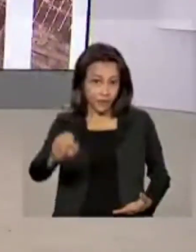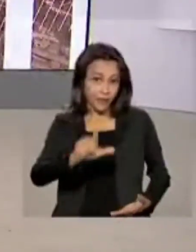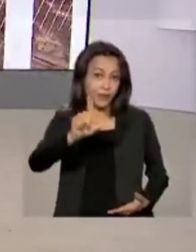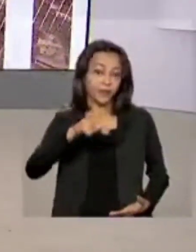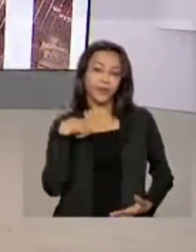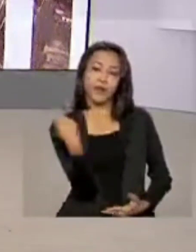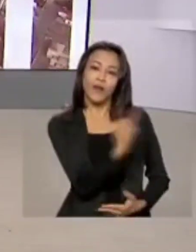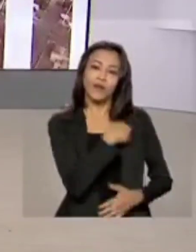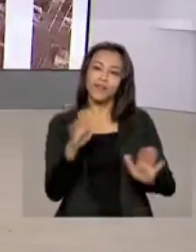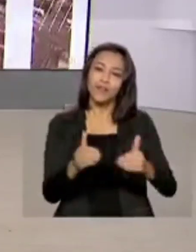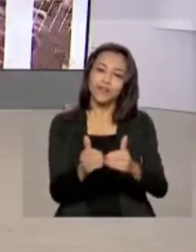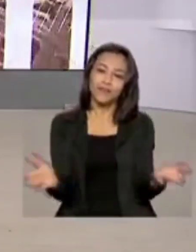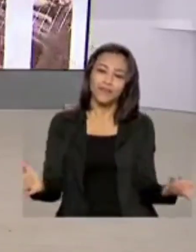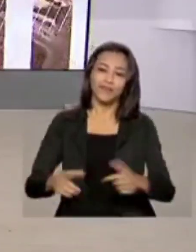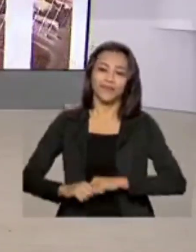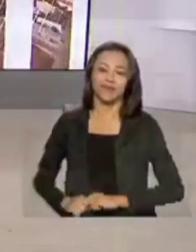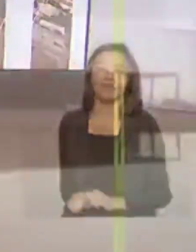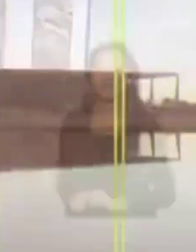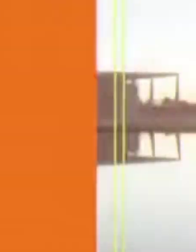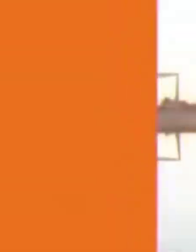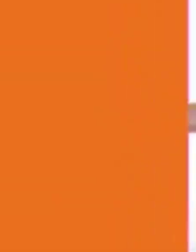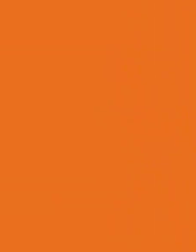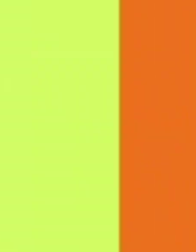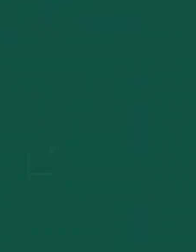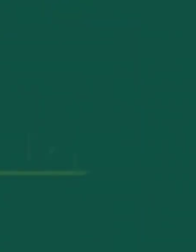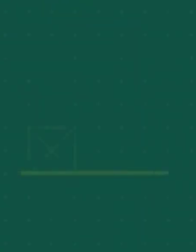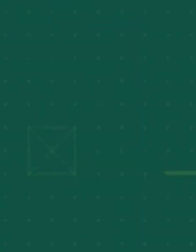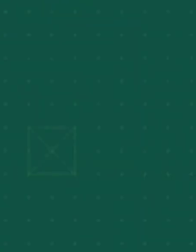Brasil em Dia já está no ar.